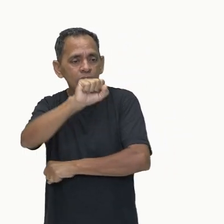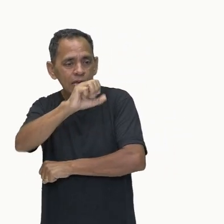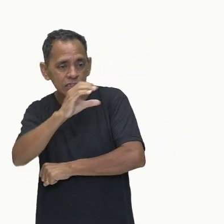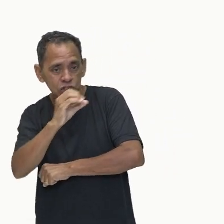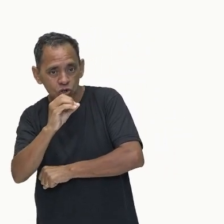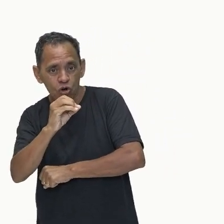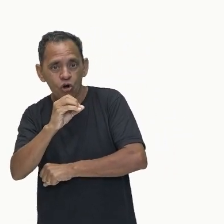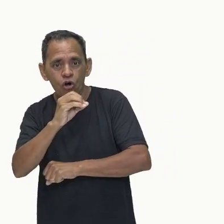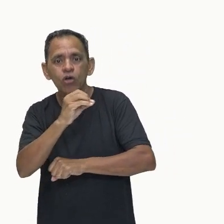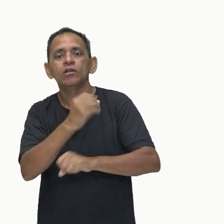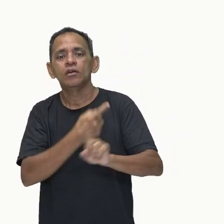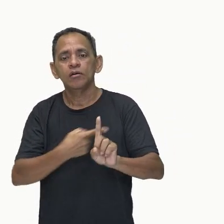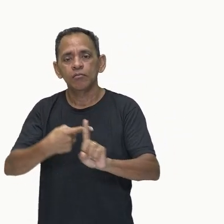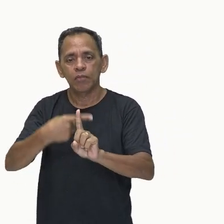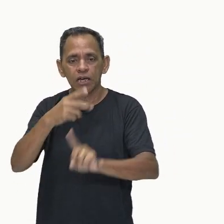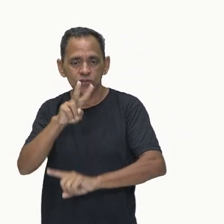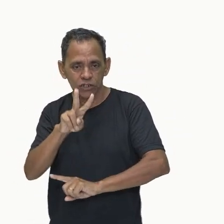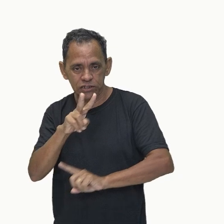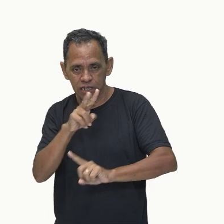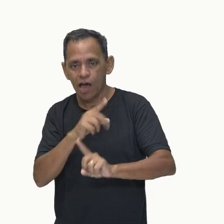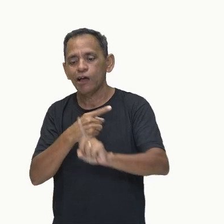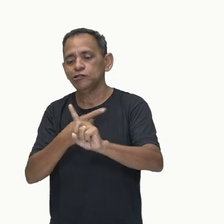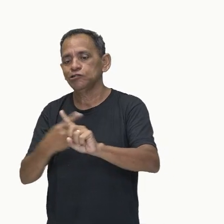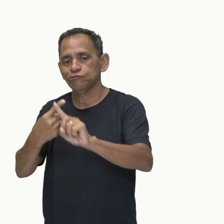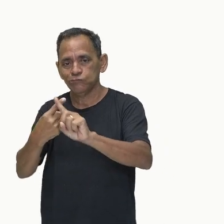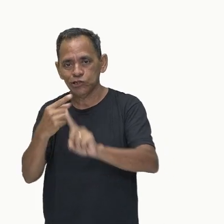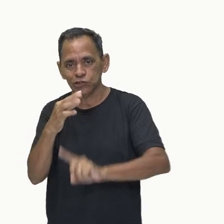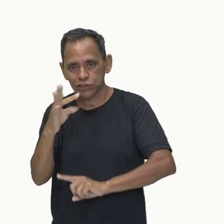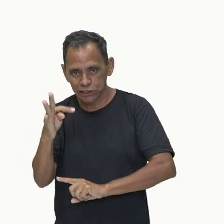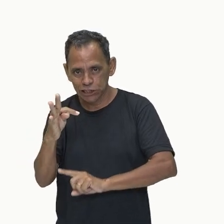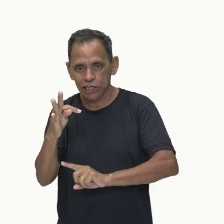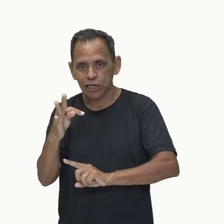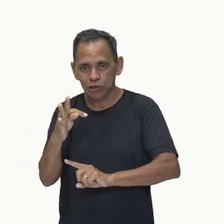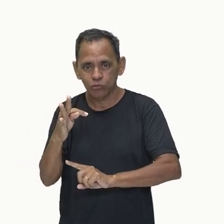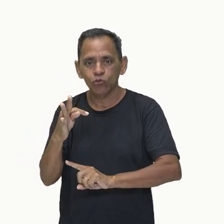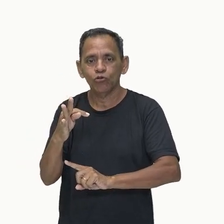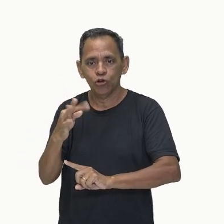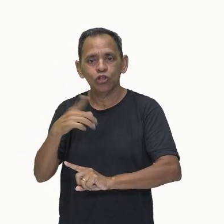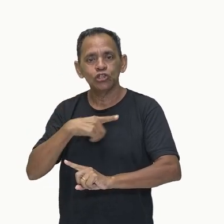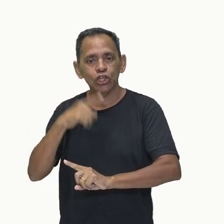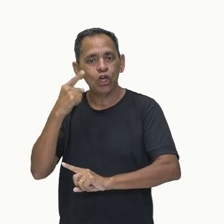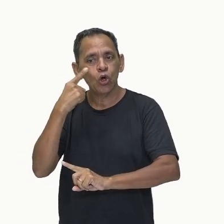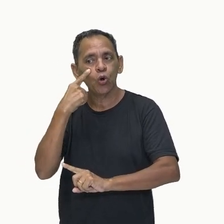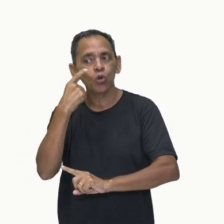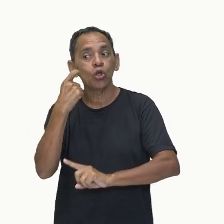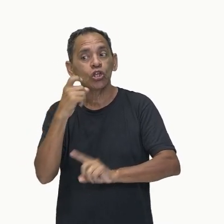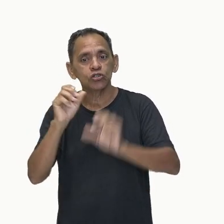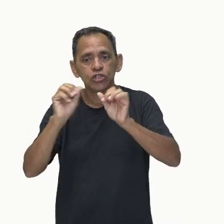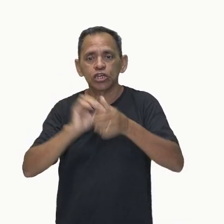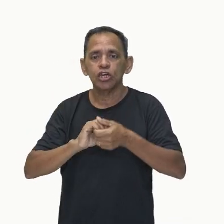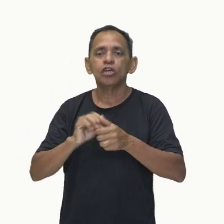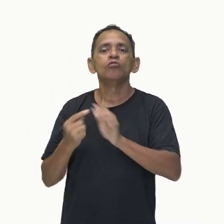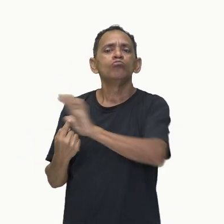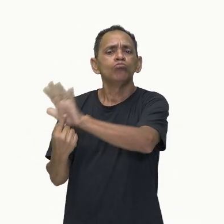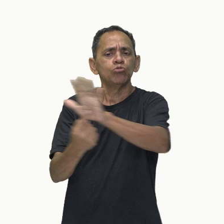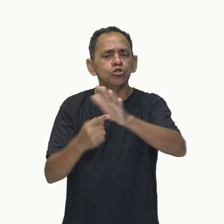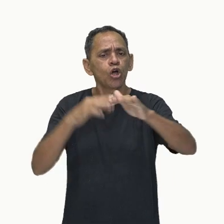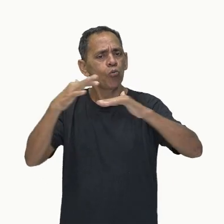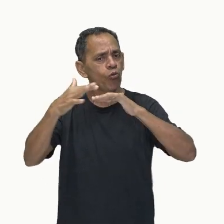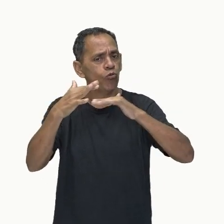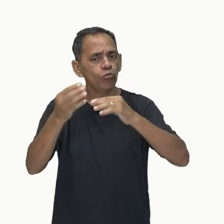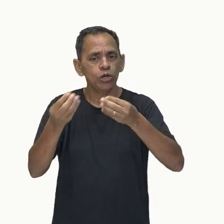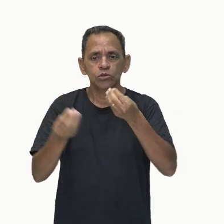a velocidade vezes o tempo, é porque eu estou interessado em descrever o movimento. Ou